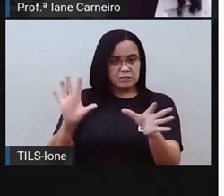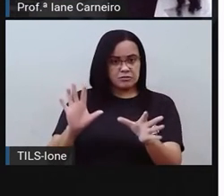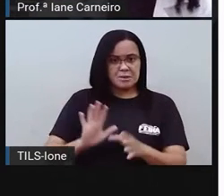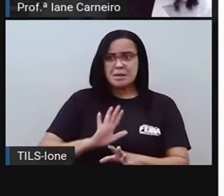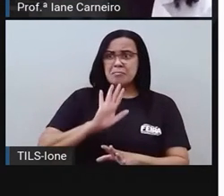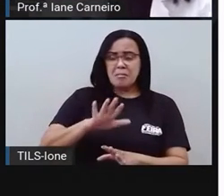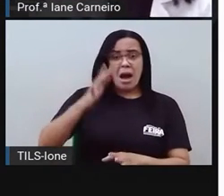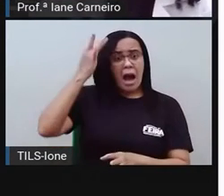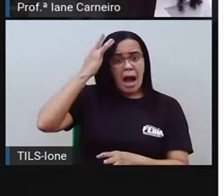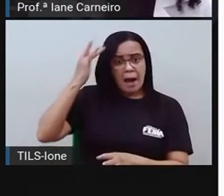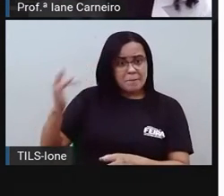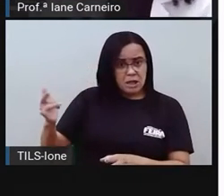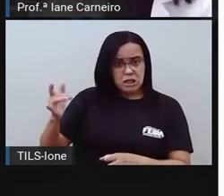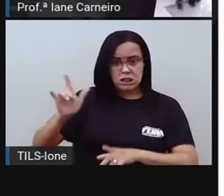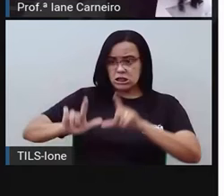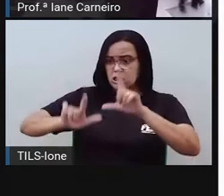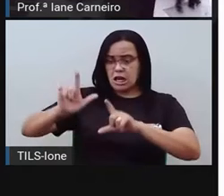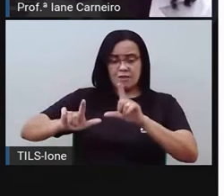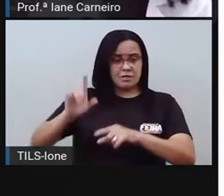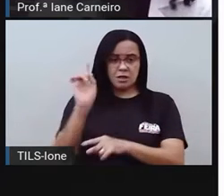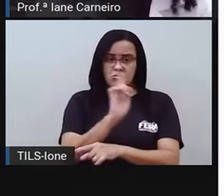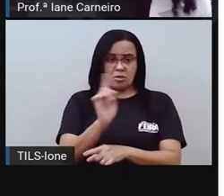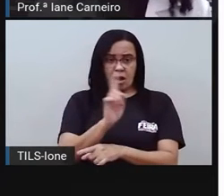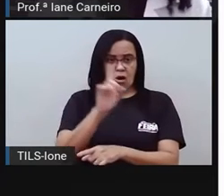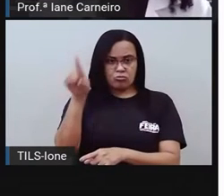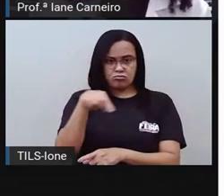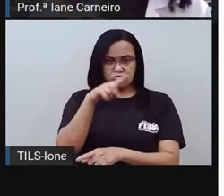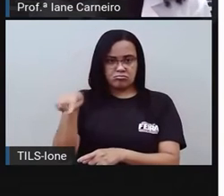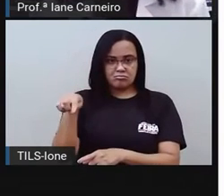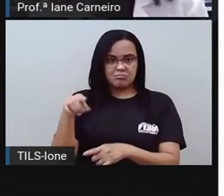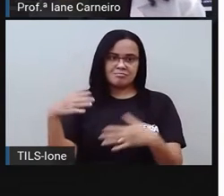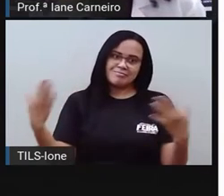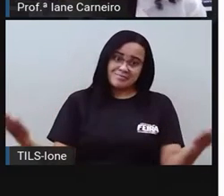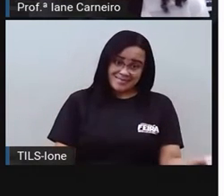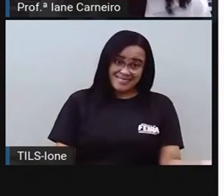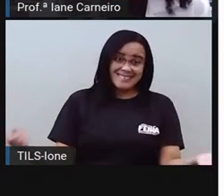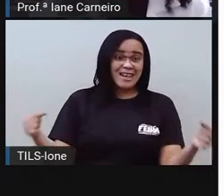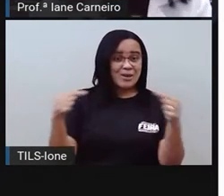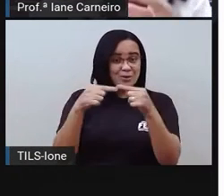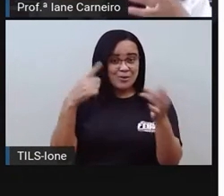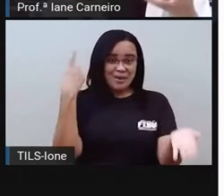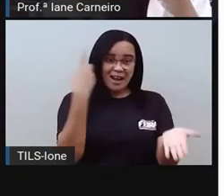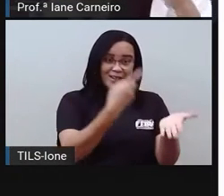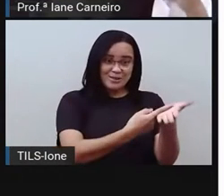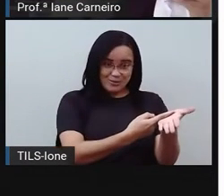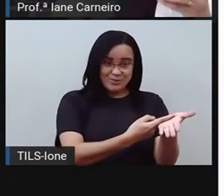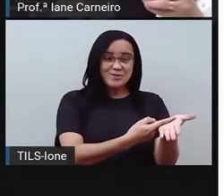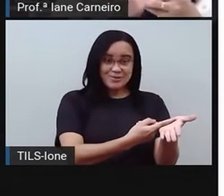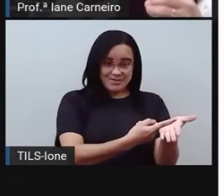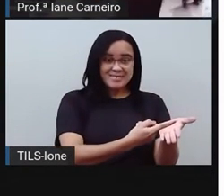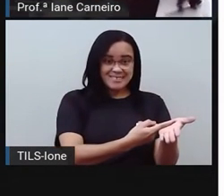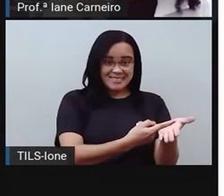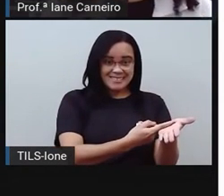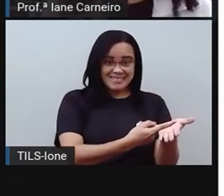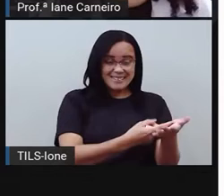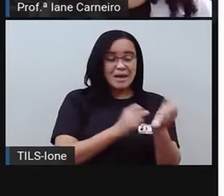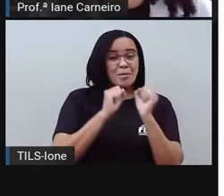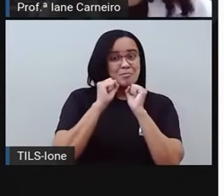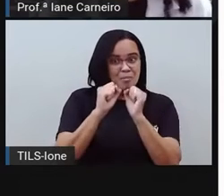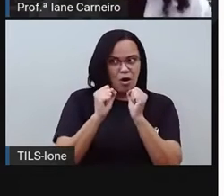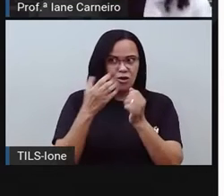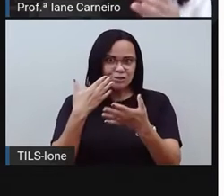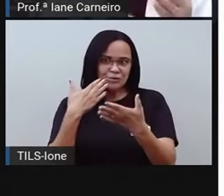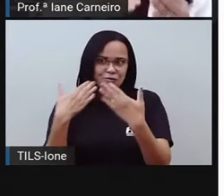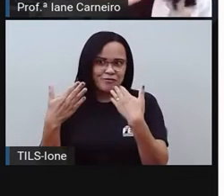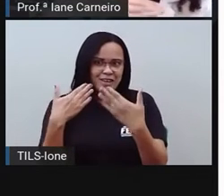aqui na mesa, vamos sentar aqui que a gente precisa conversar uma coisa, né? Então tem acordos que a gente pode negociar,